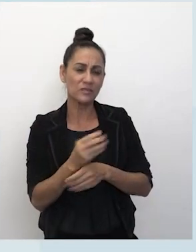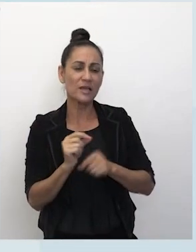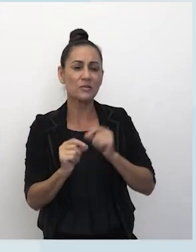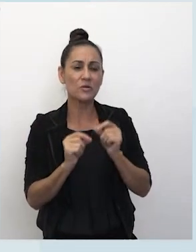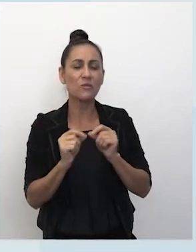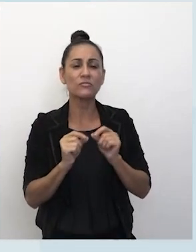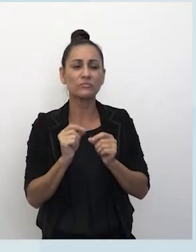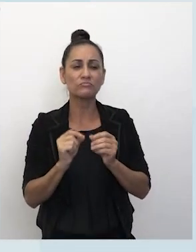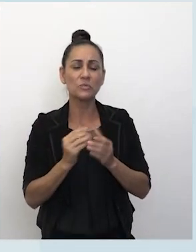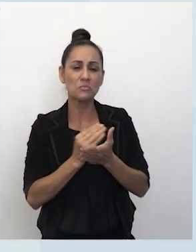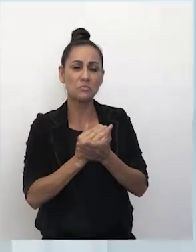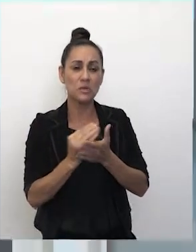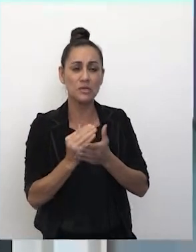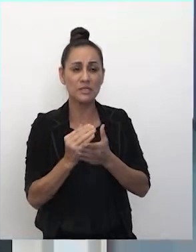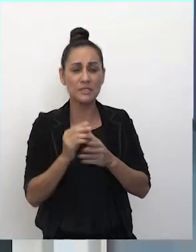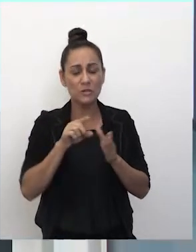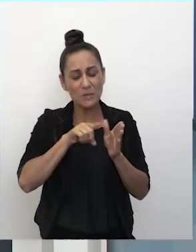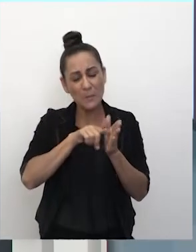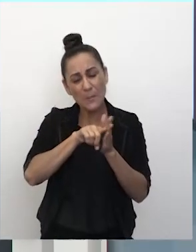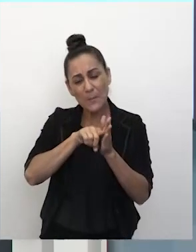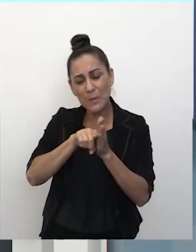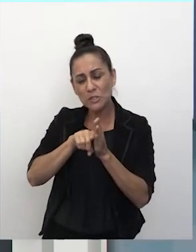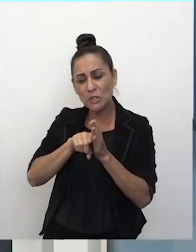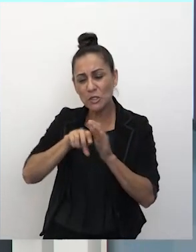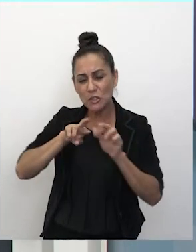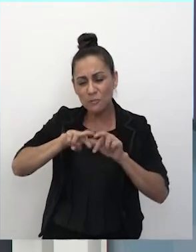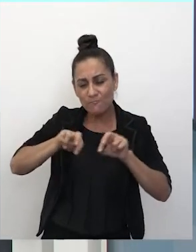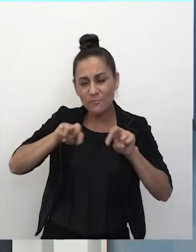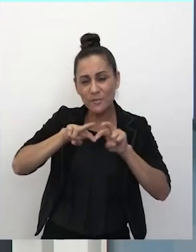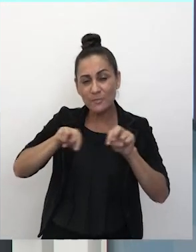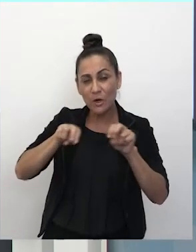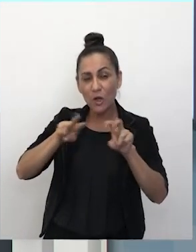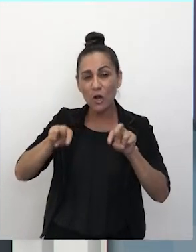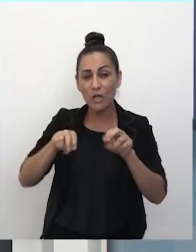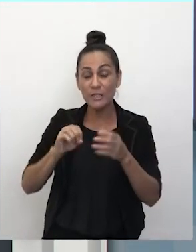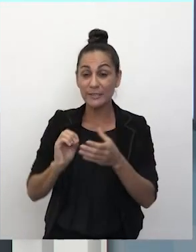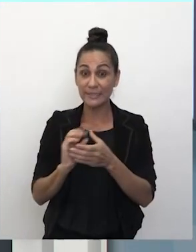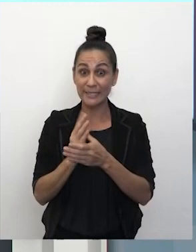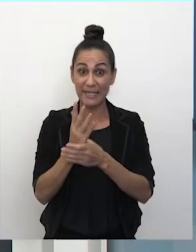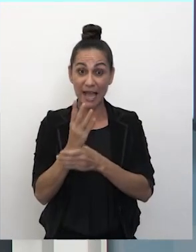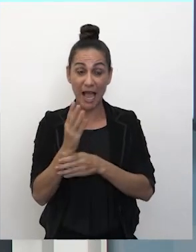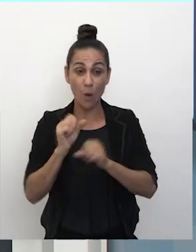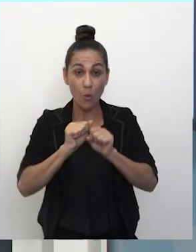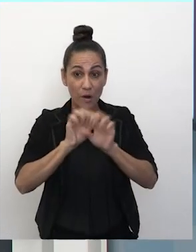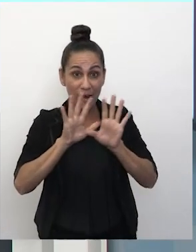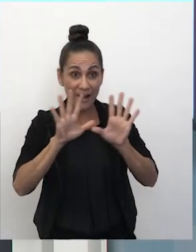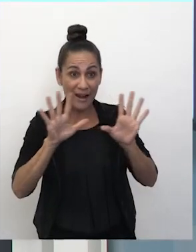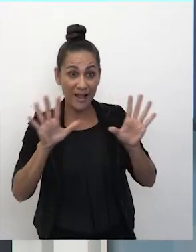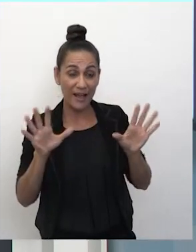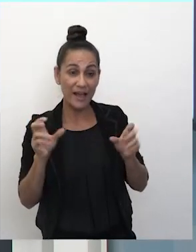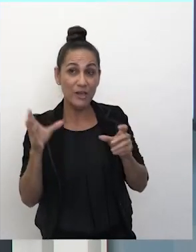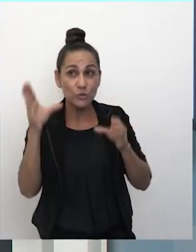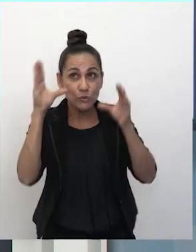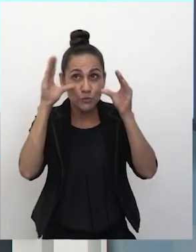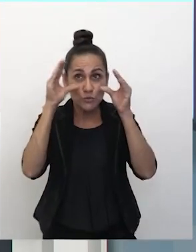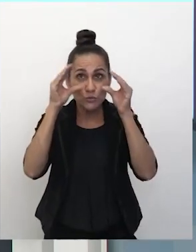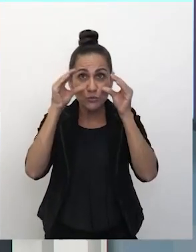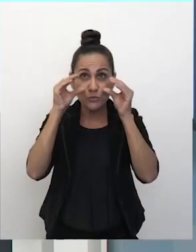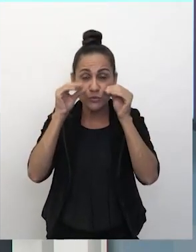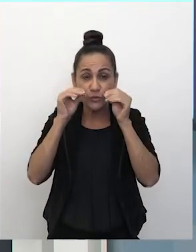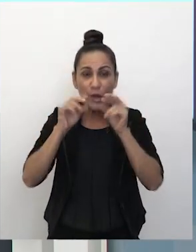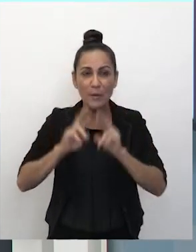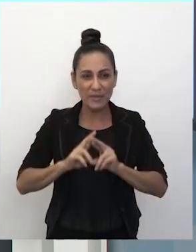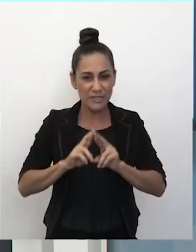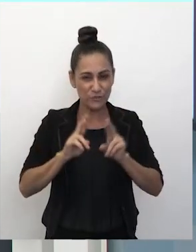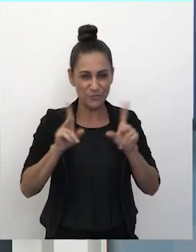né? O barroco ele explora muito essa questão do chiaro e escuro, né? Que é o claro e escuro, o contraste. para dar uma